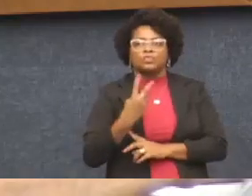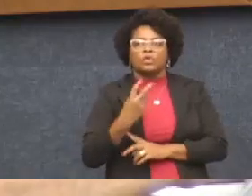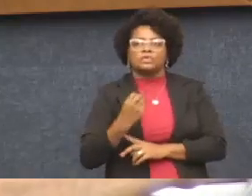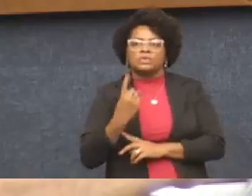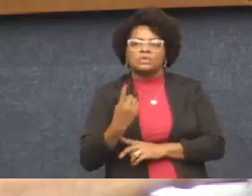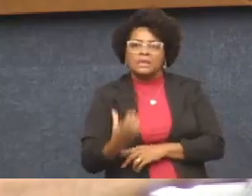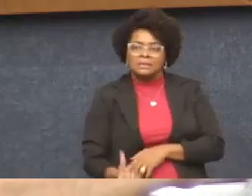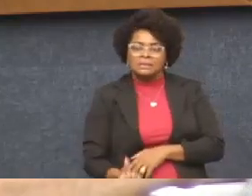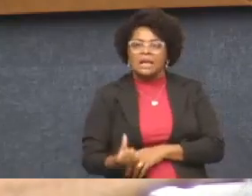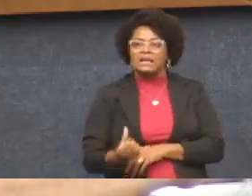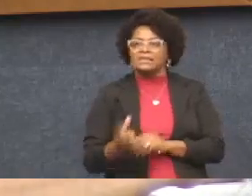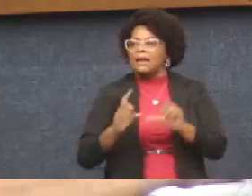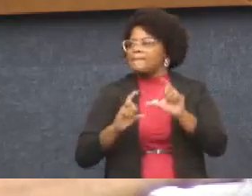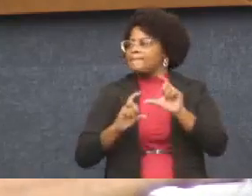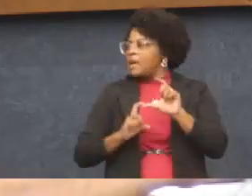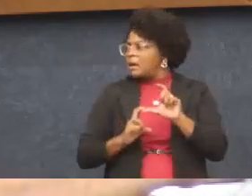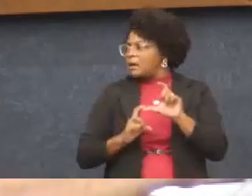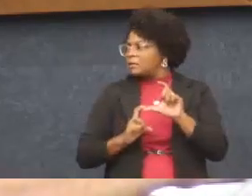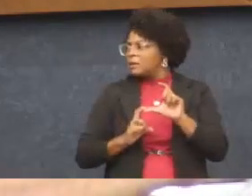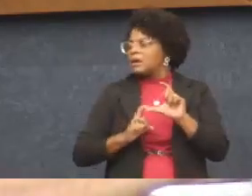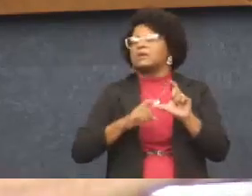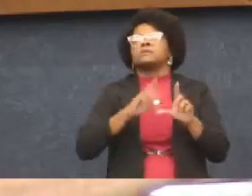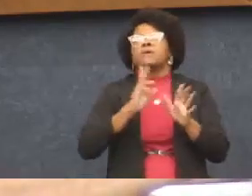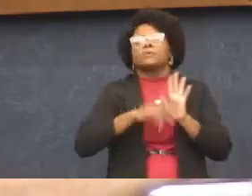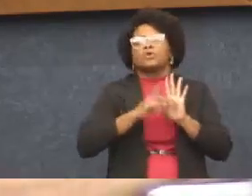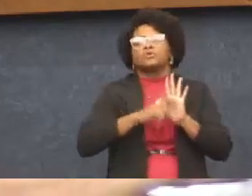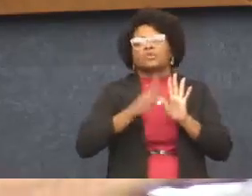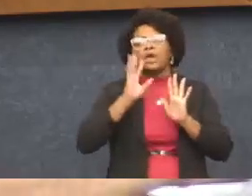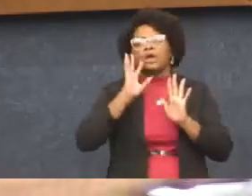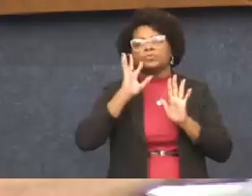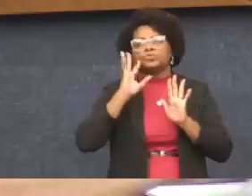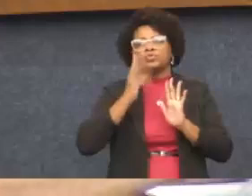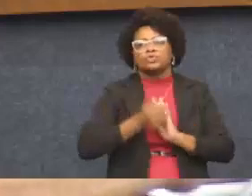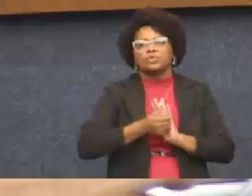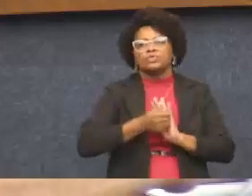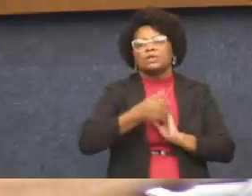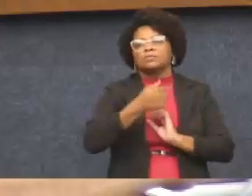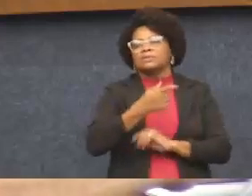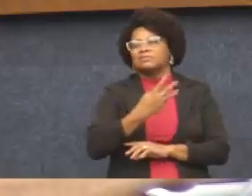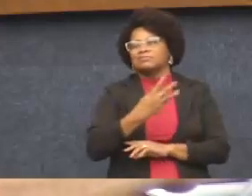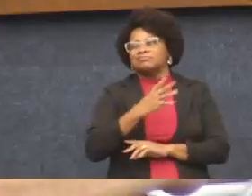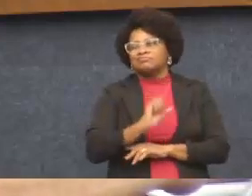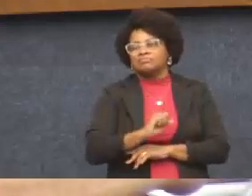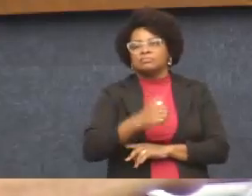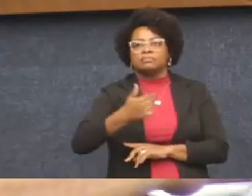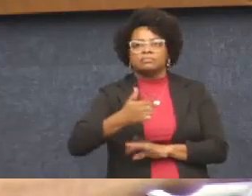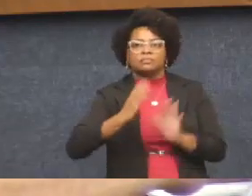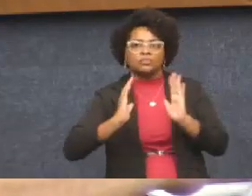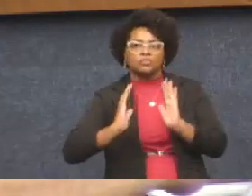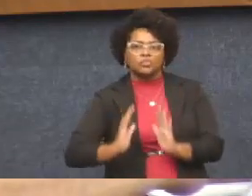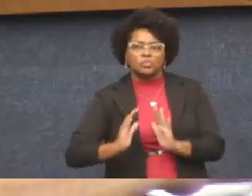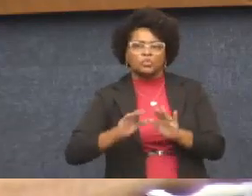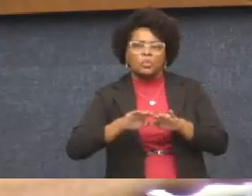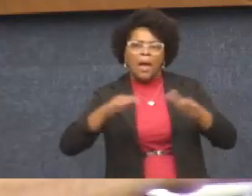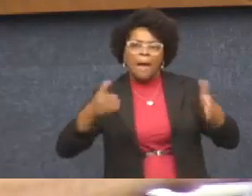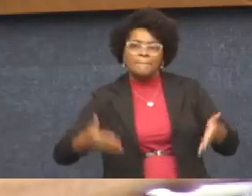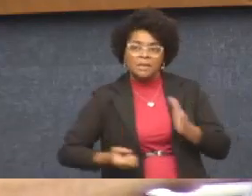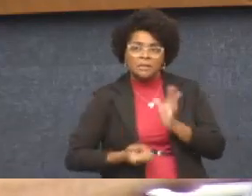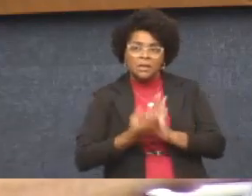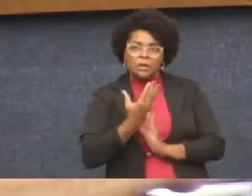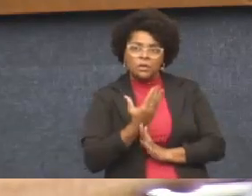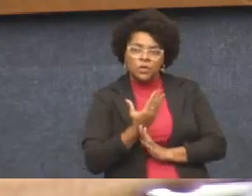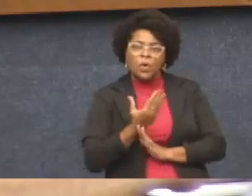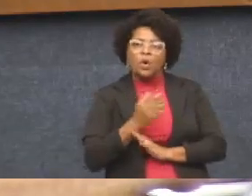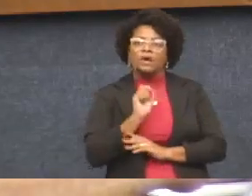01/2016, BH Trans. Projeto de resolução 748/2023, segundo turno. Autoria Mesa, ementa, reserva a